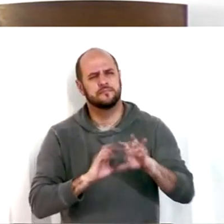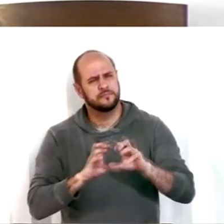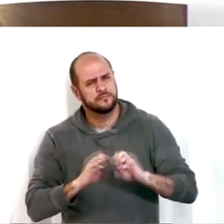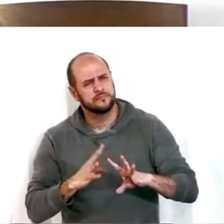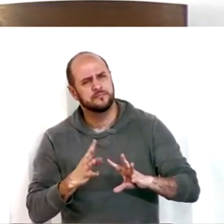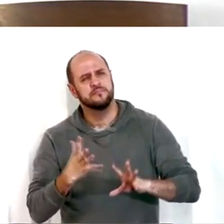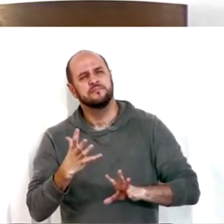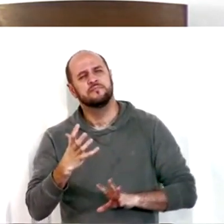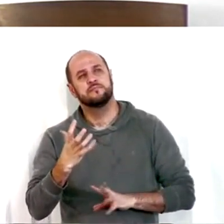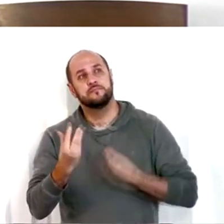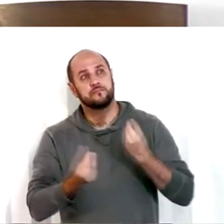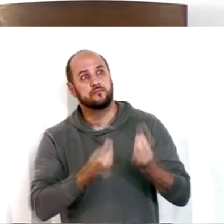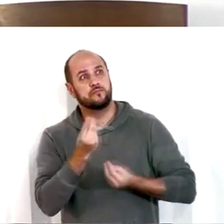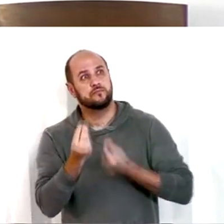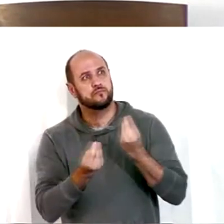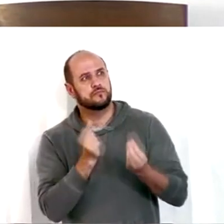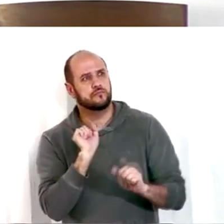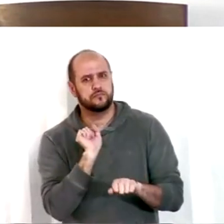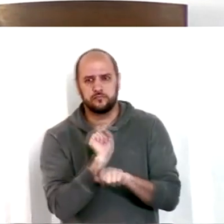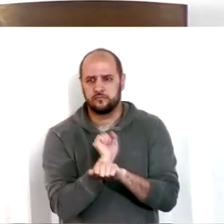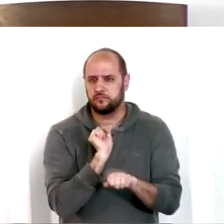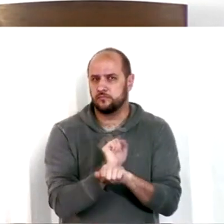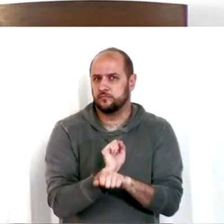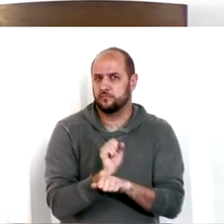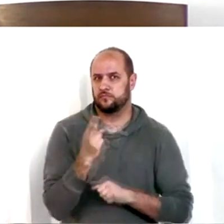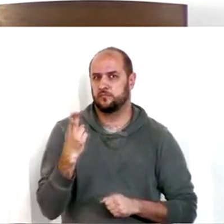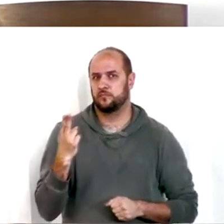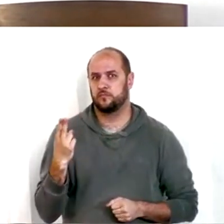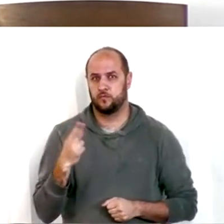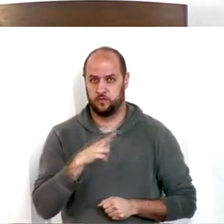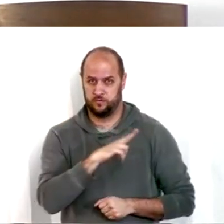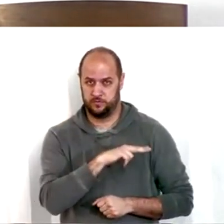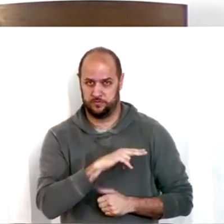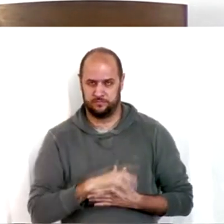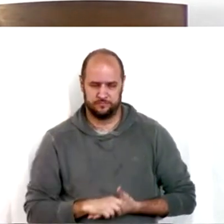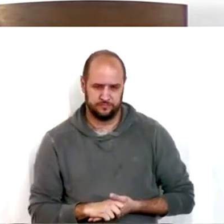da expectativa de Noemi.